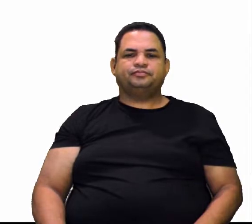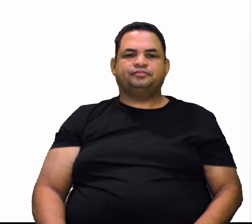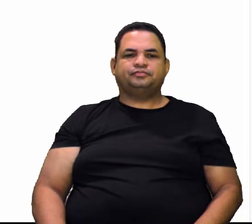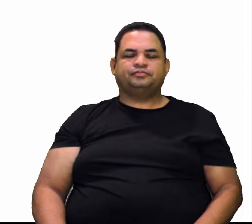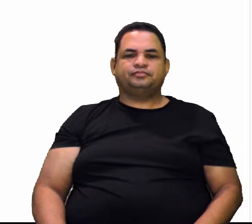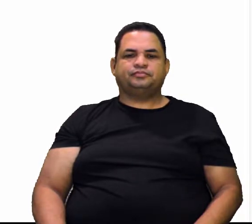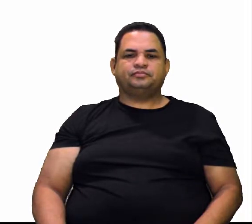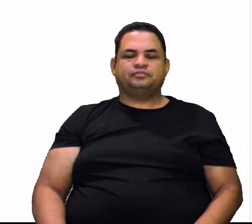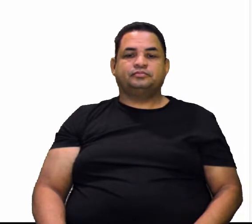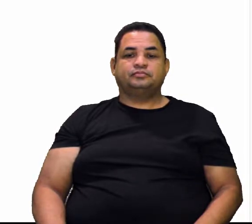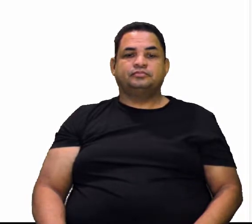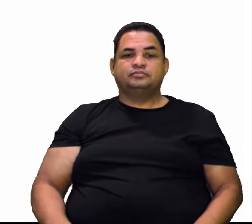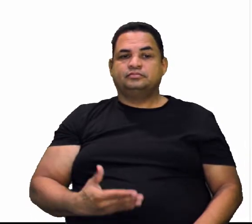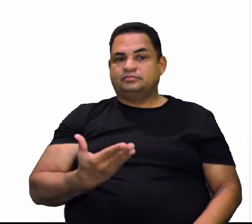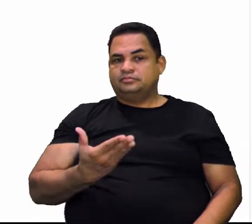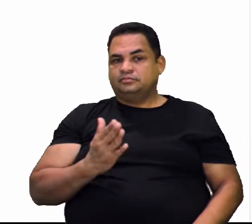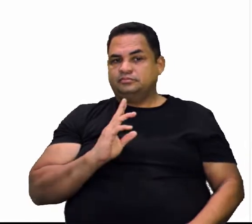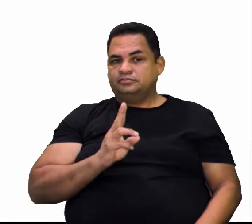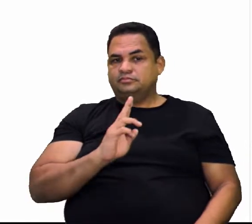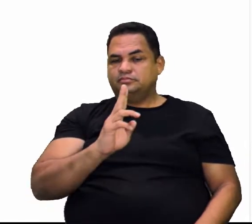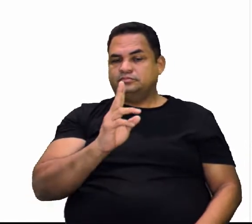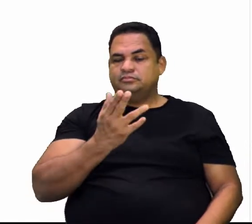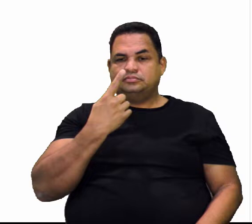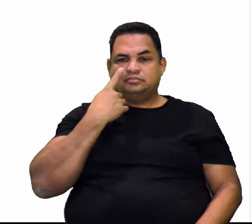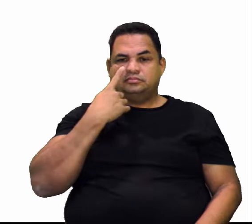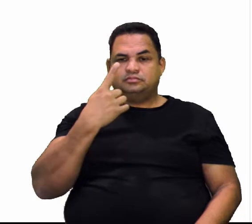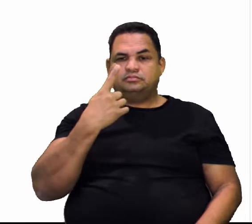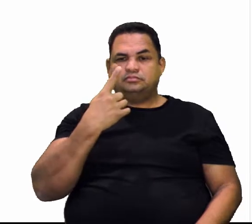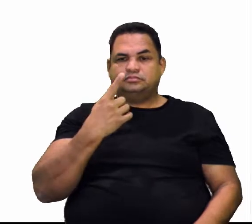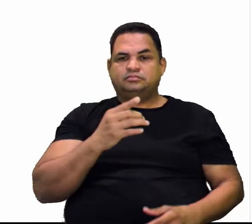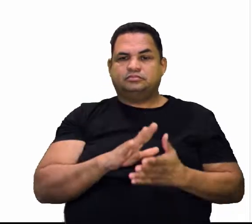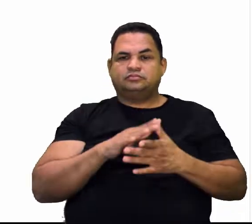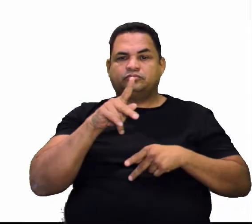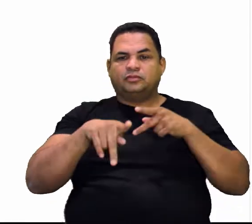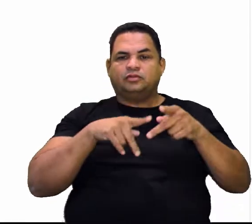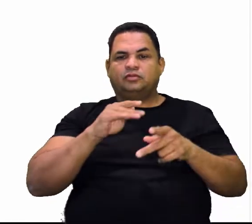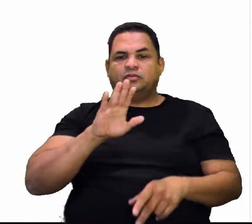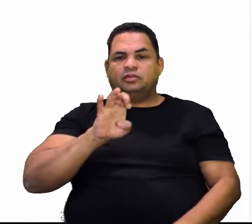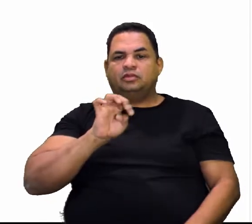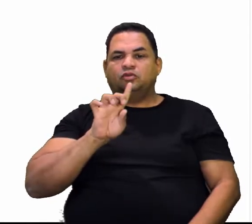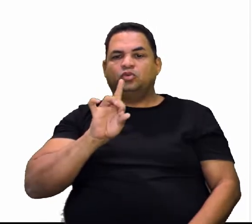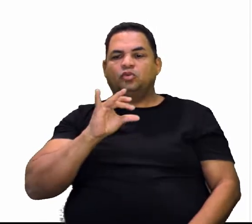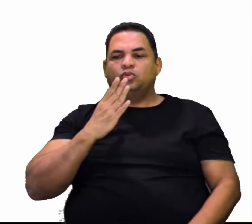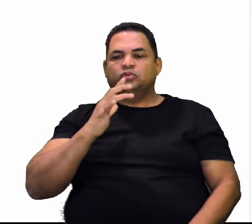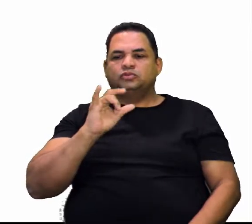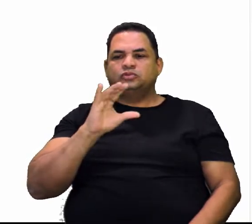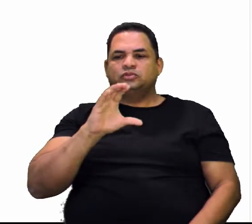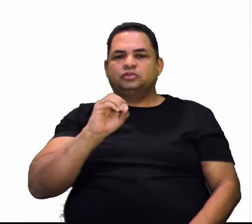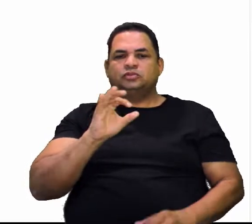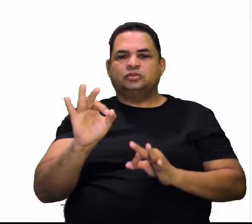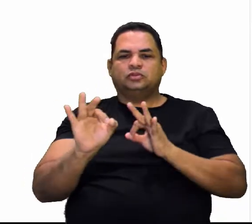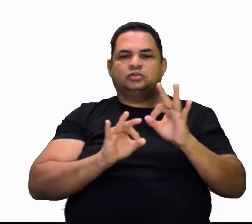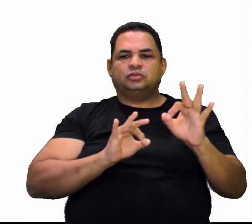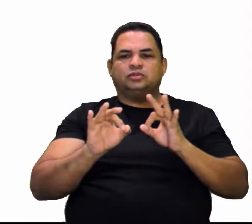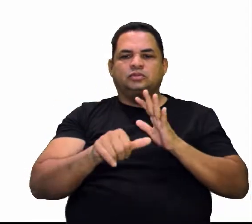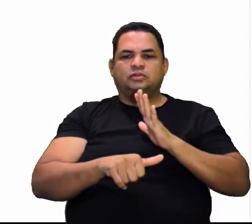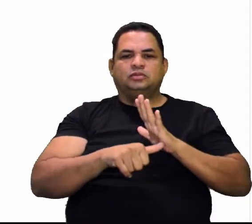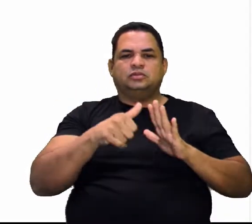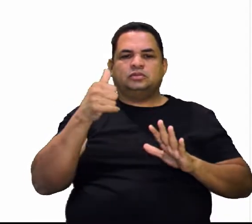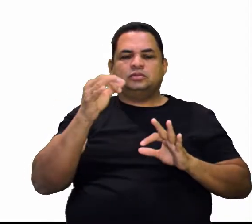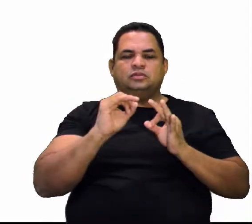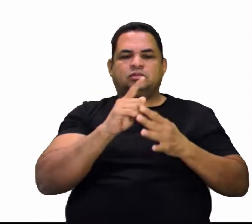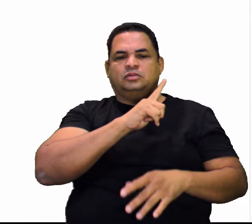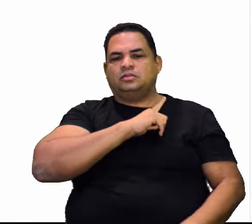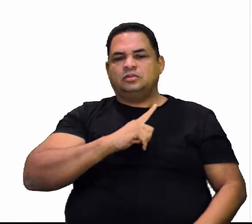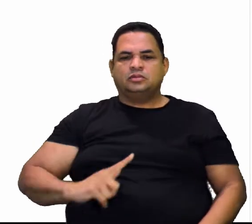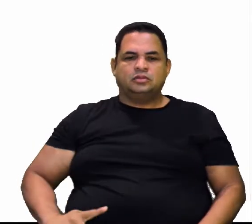E aí, a gente dando continuidade, a gente vê que foram os etruscos que instituíram a primeira forma